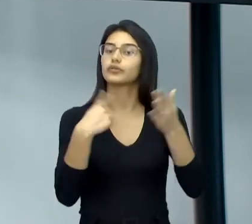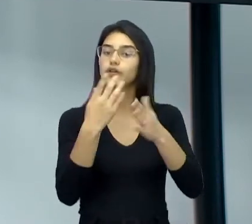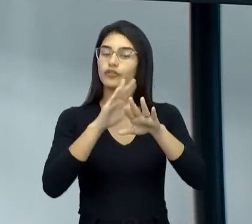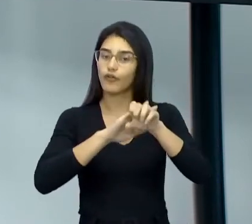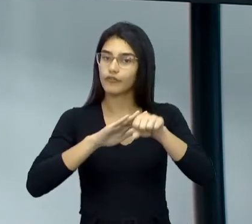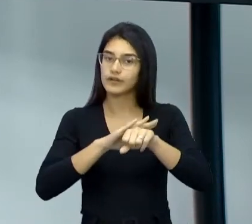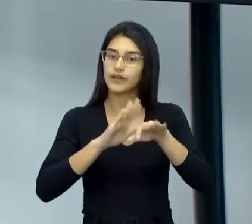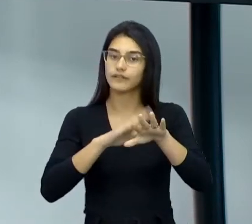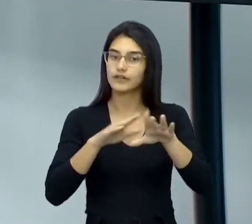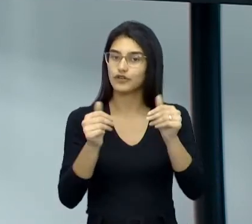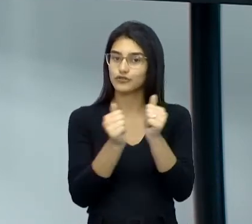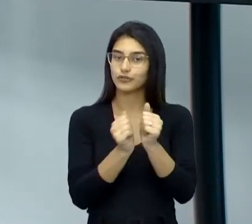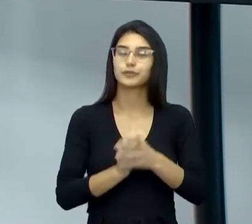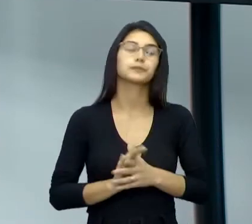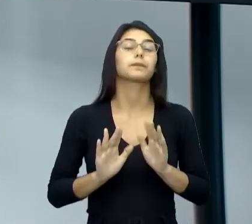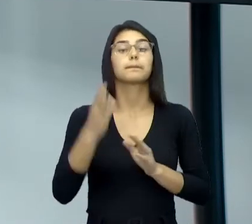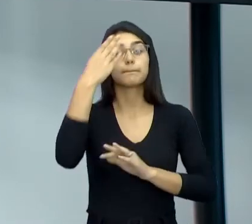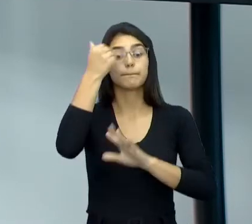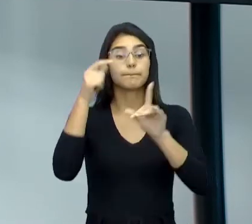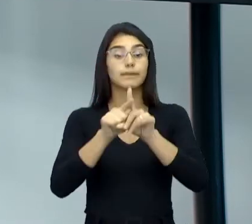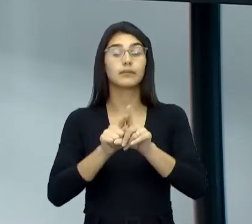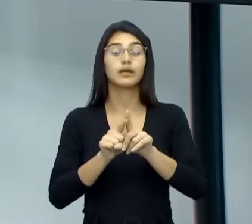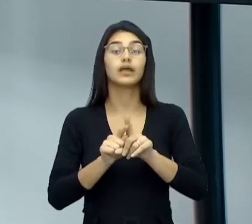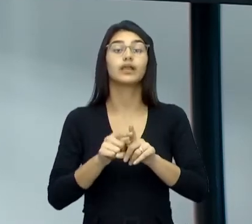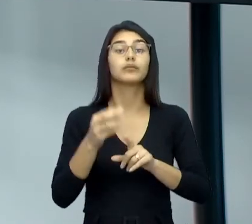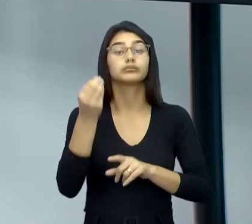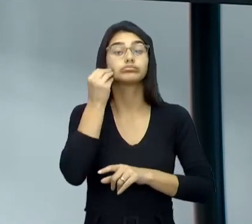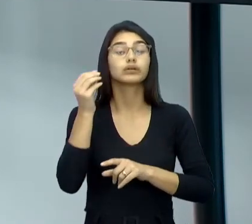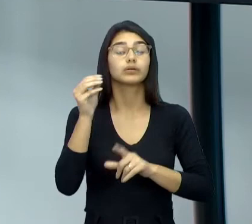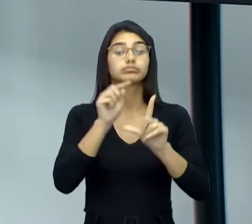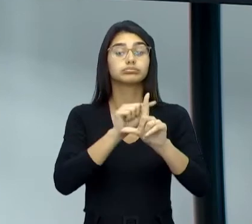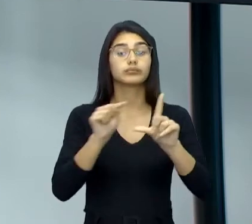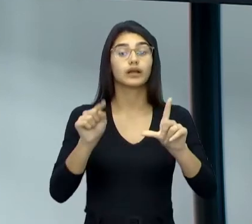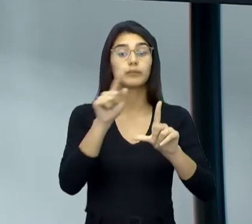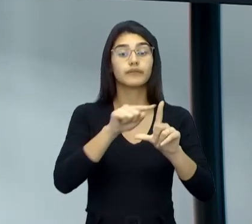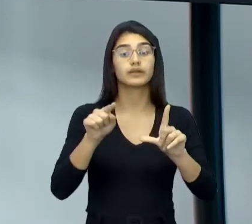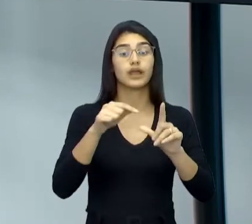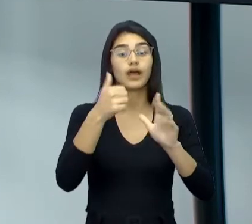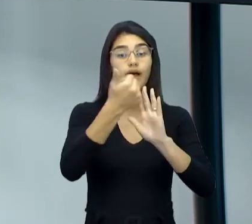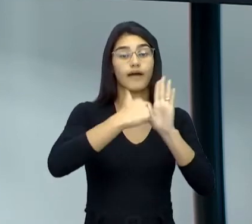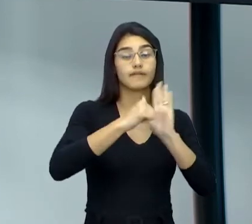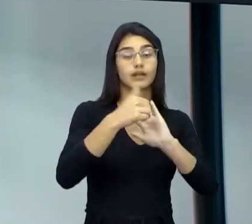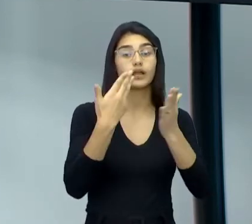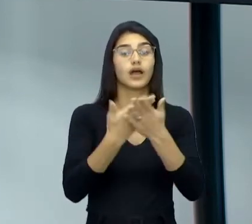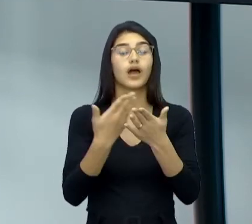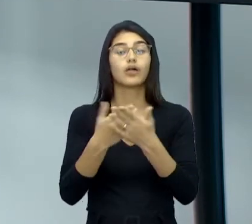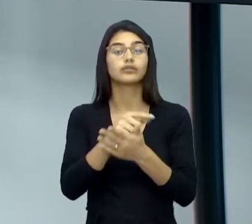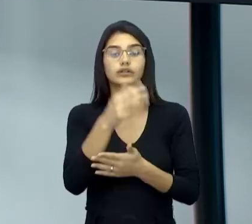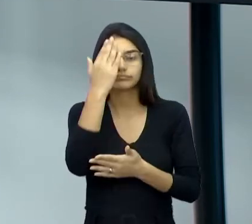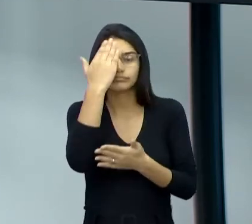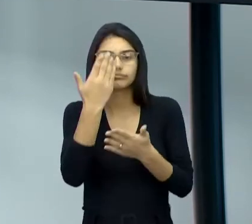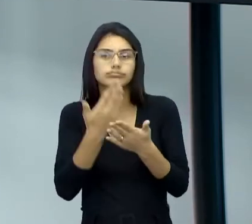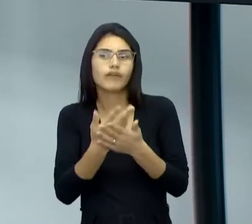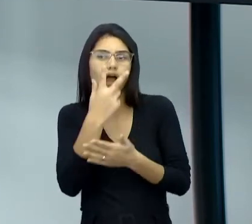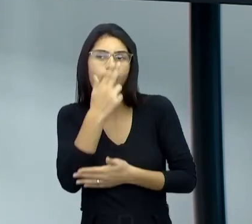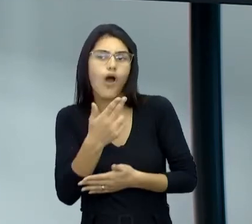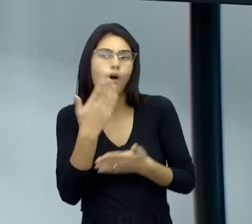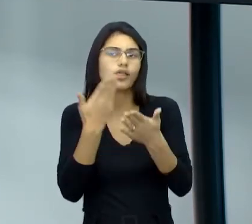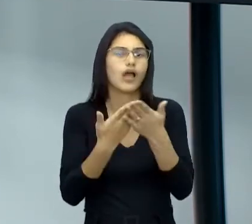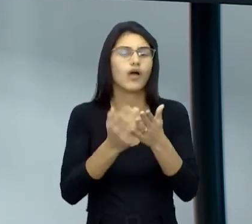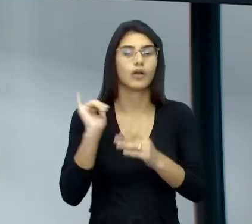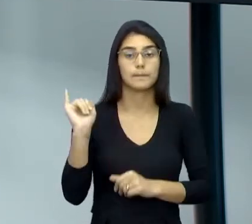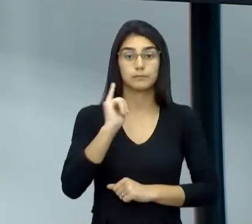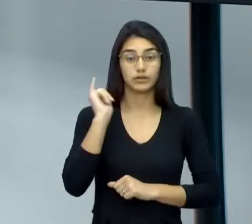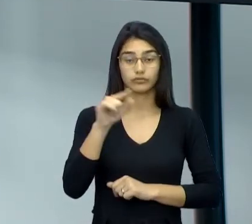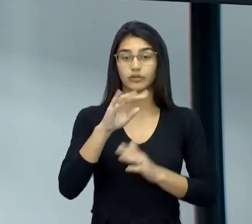bater um papo. Vai esquecer também, aproveitando, ó, tá aparecendo aqui para você, para avaliar a nossa aula, dizer aí o que você achou. É importante